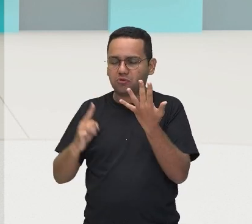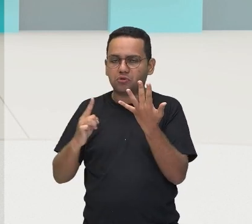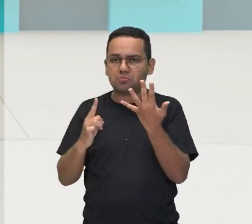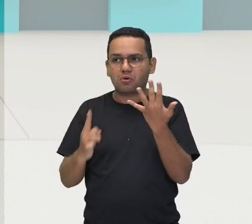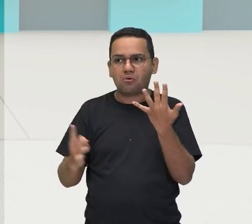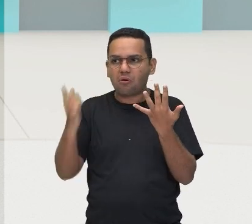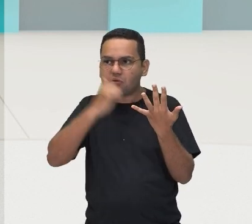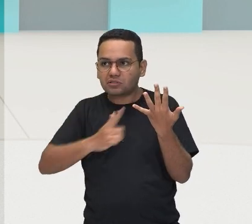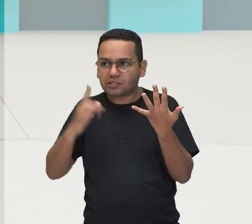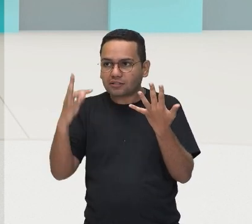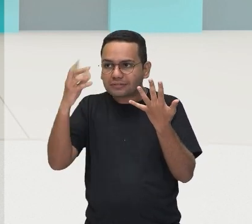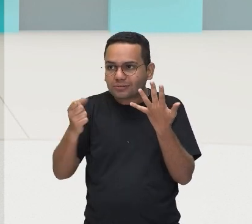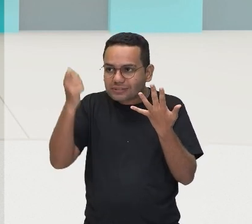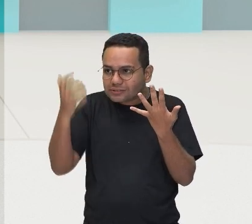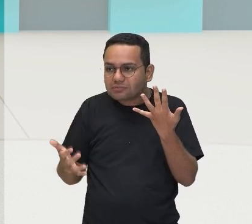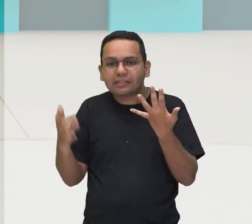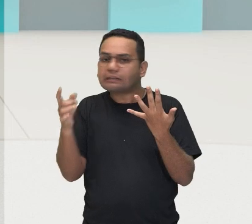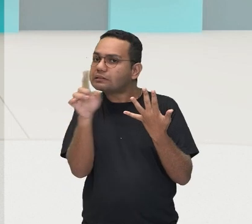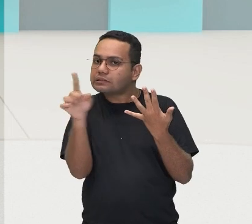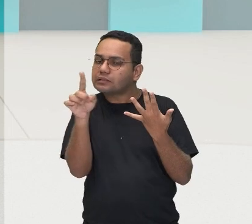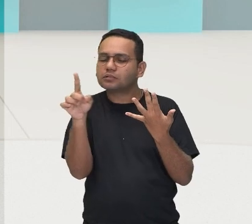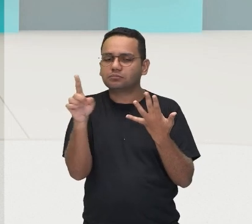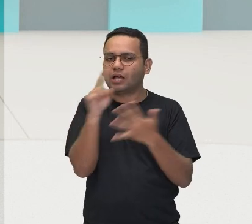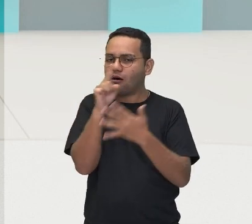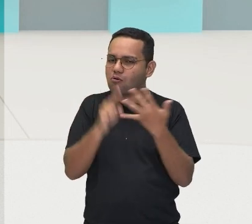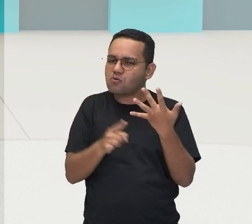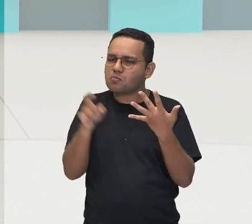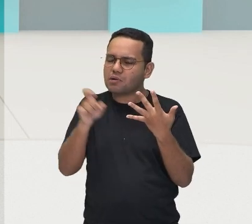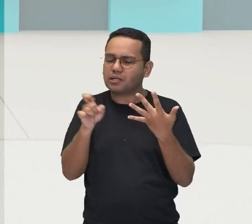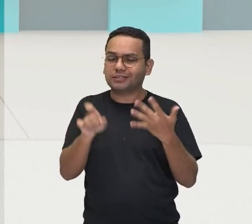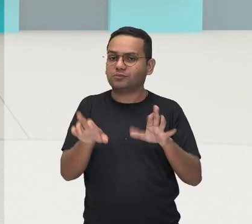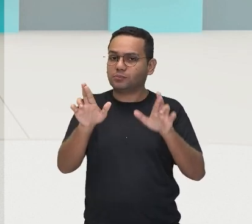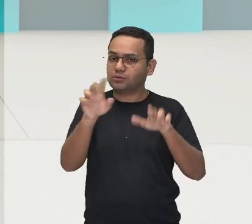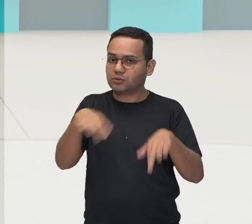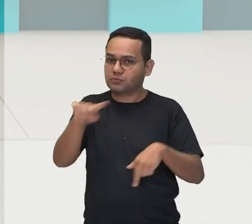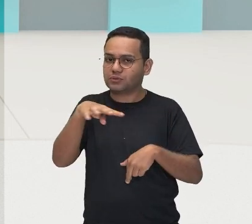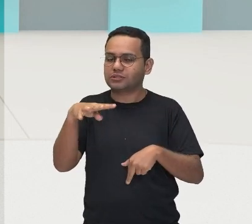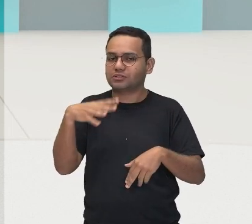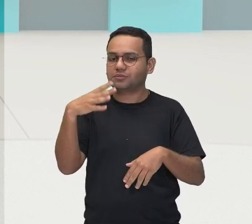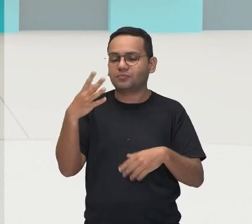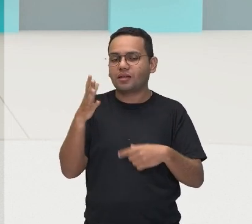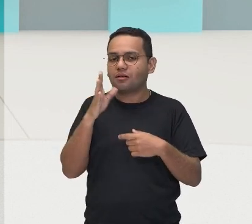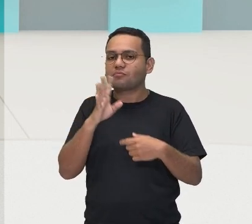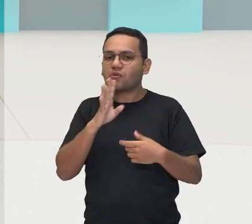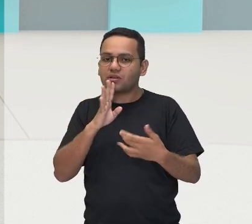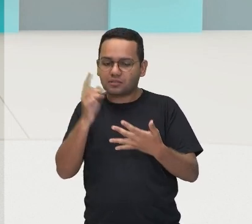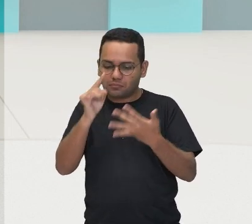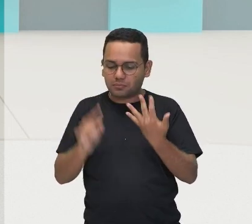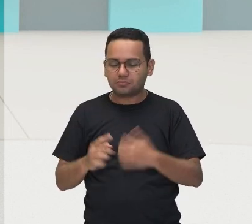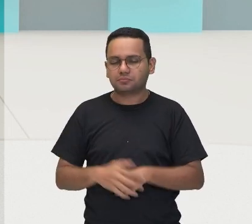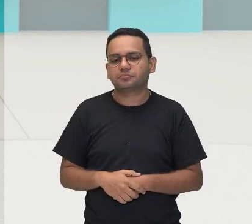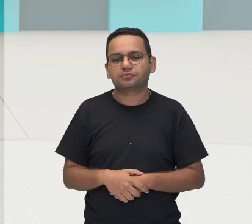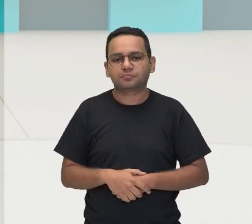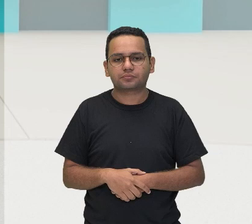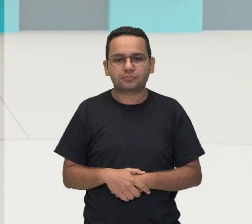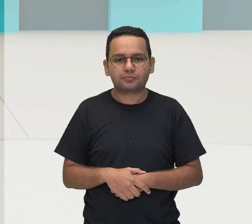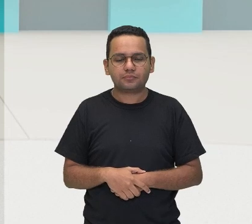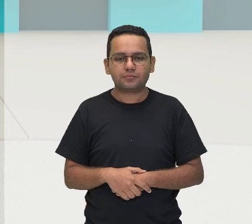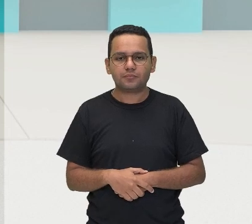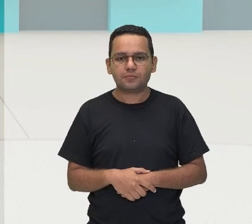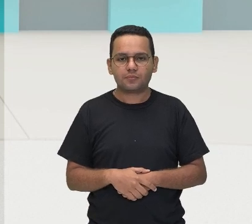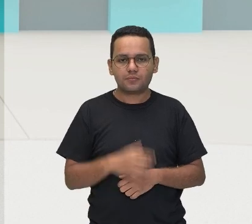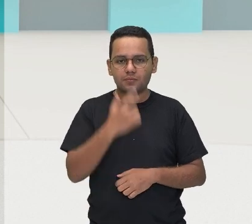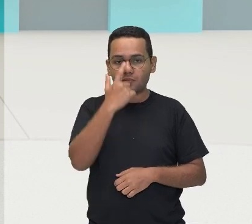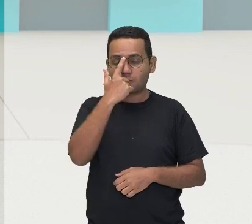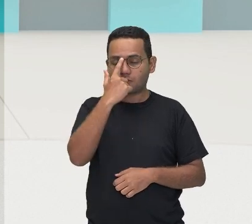de fato conhecido alguma delas e agora a gente vai passar a conhecer as lutas, né? Trazer esse contexto da